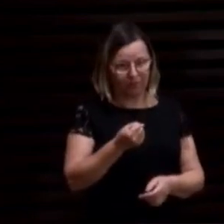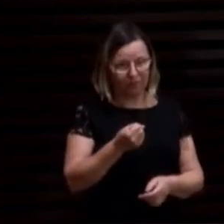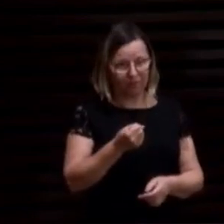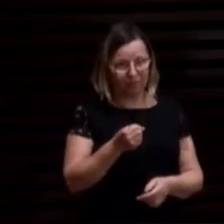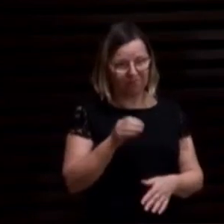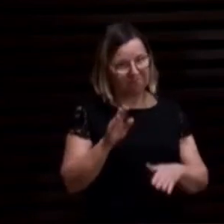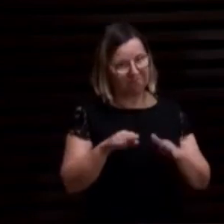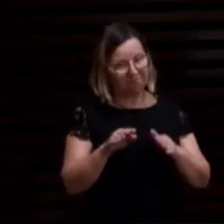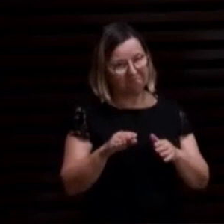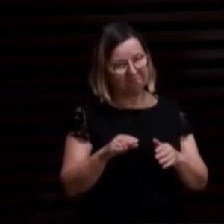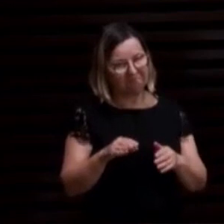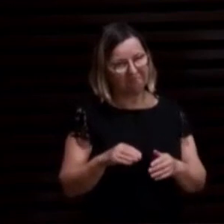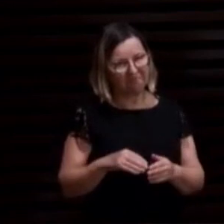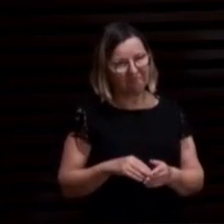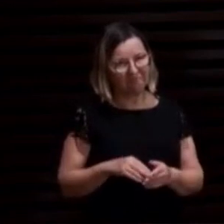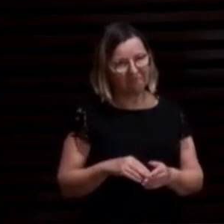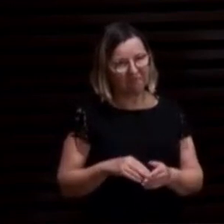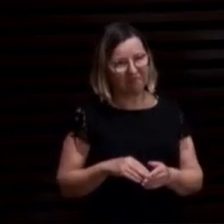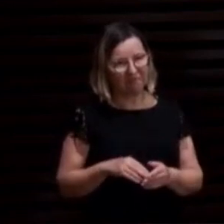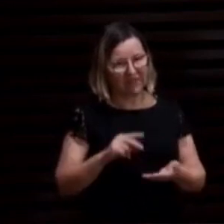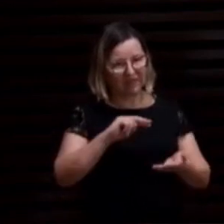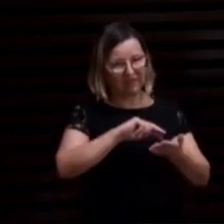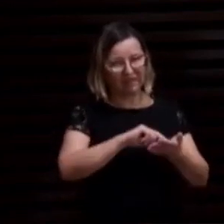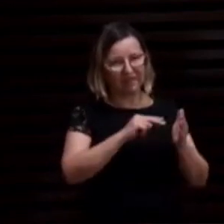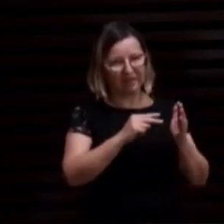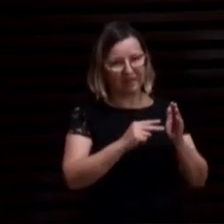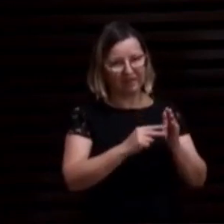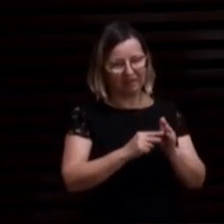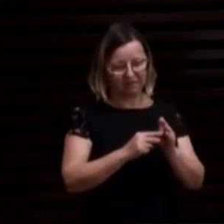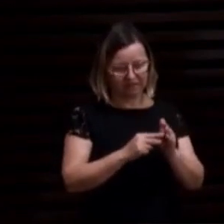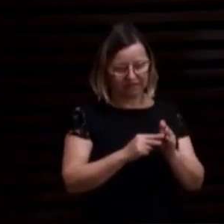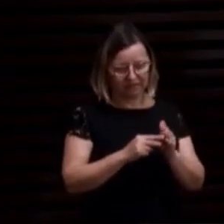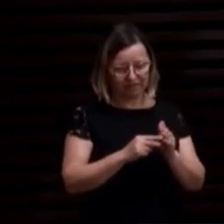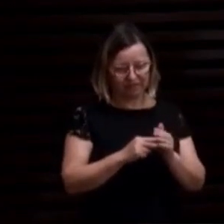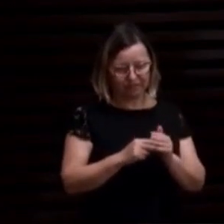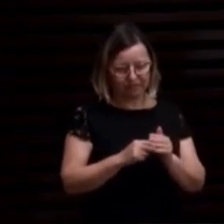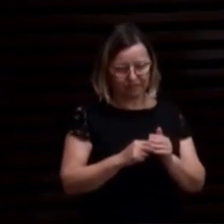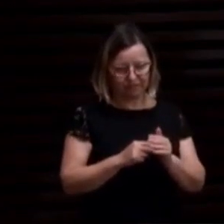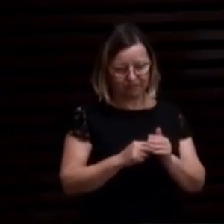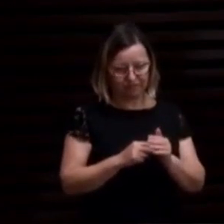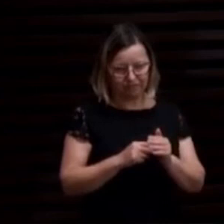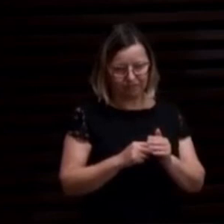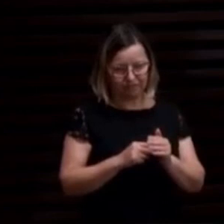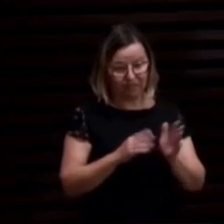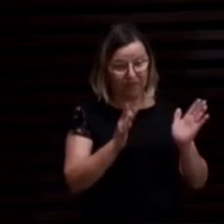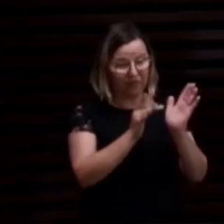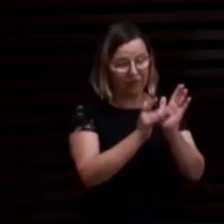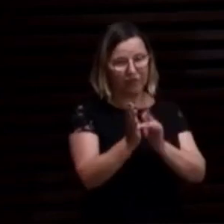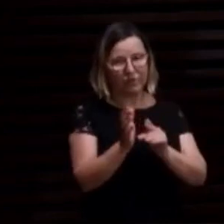àquela expressão que eu gosto de verificar aqui no João, que ele diz assim: respondeu-lhe Jesus, em